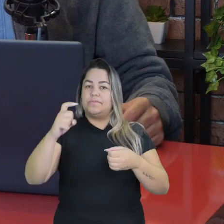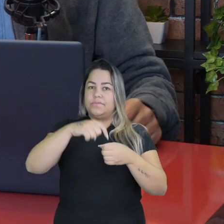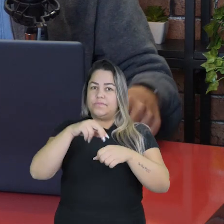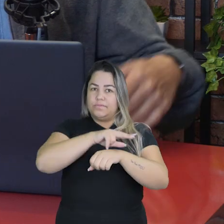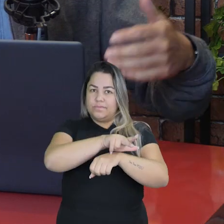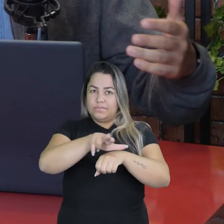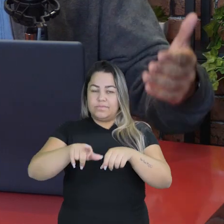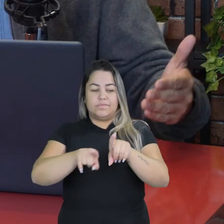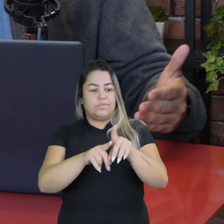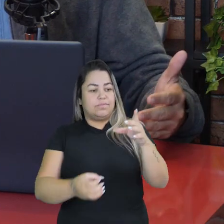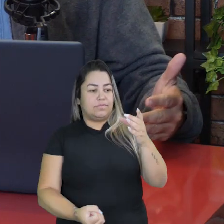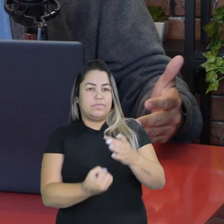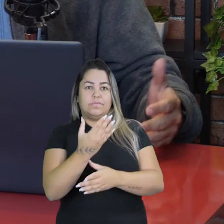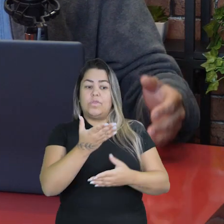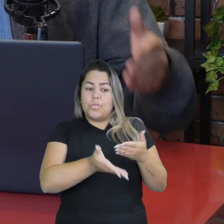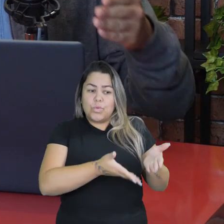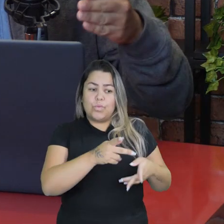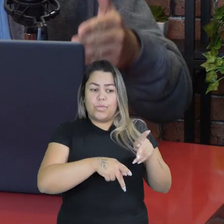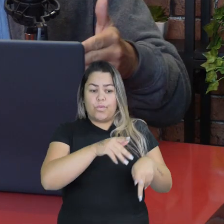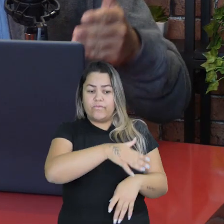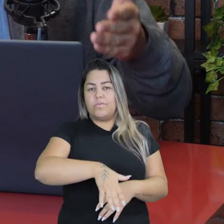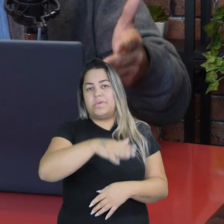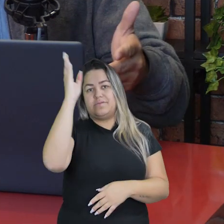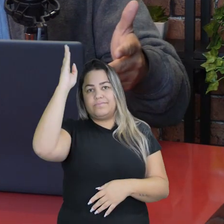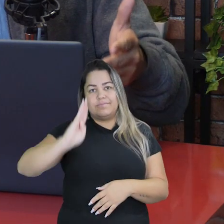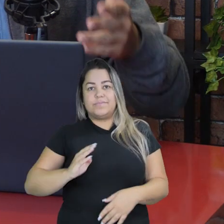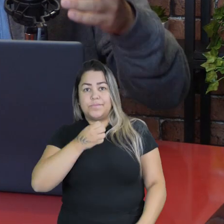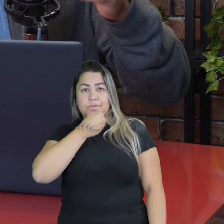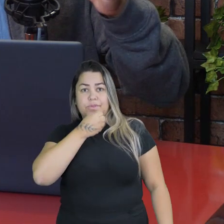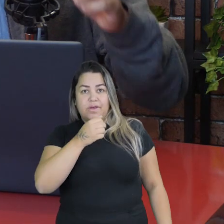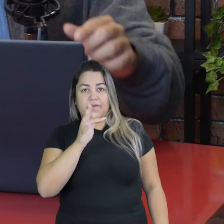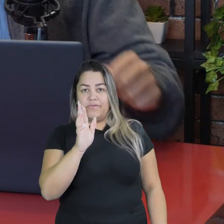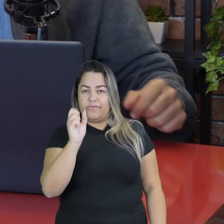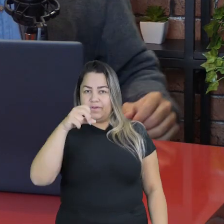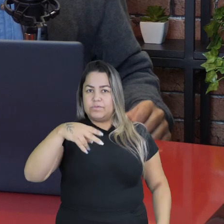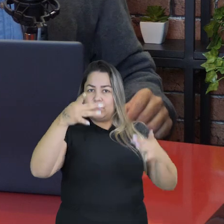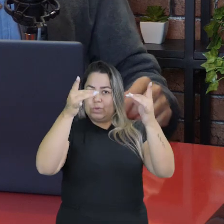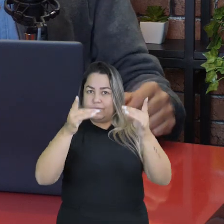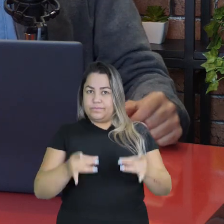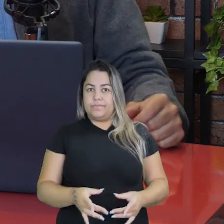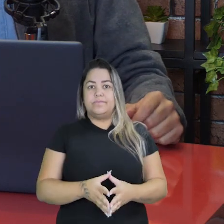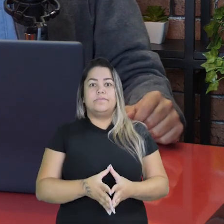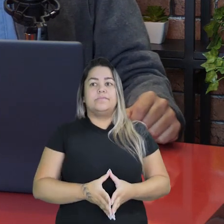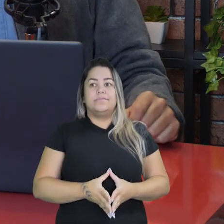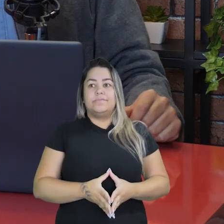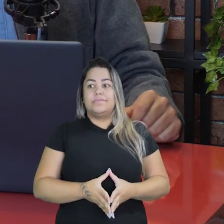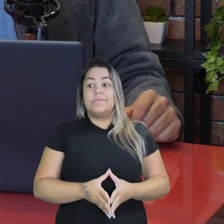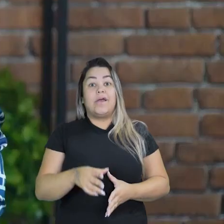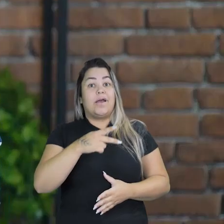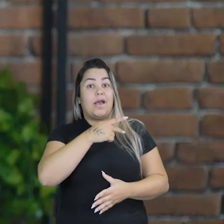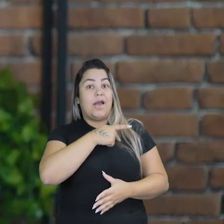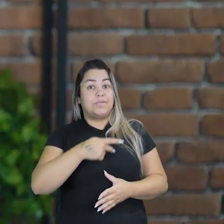foram retomados e diversos outros foram criados para cuidar do povo brasileiro. A repórter Fran Martins traz mais detalhes para a